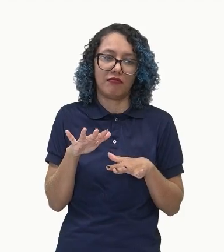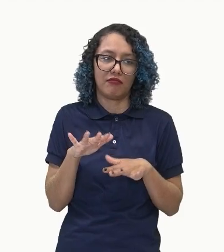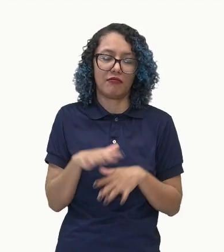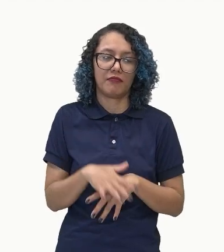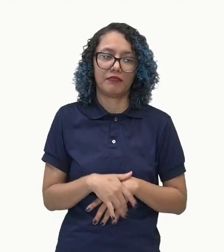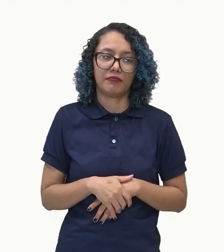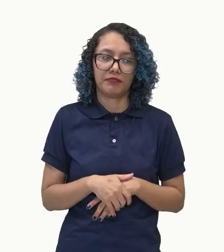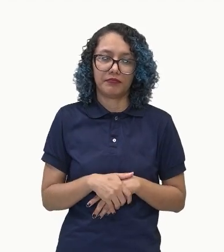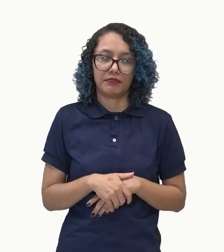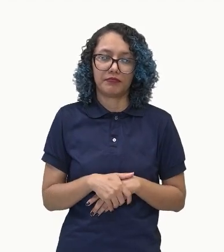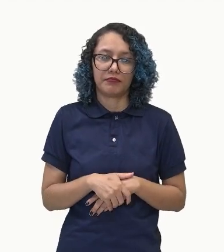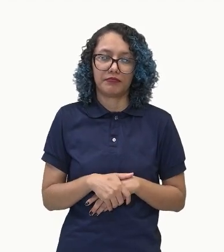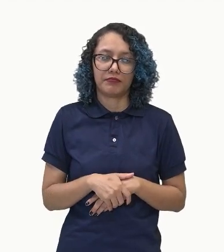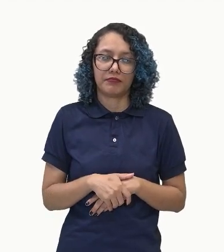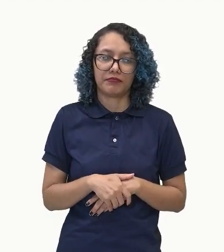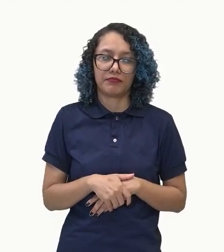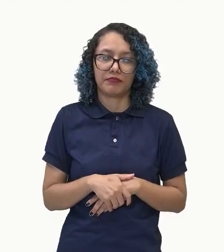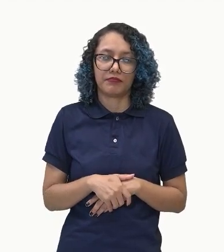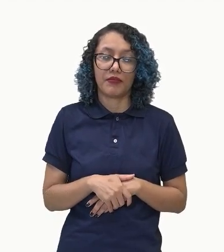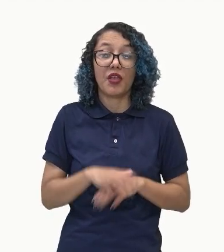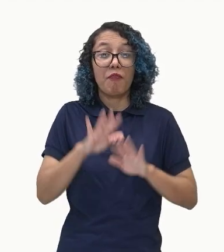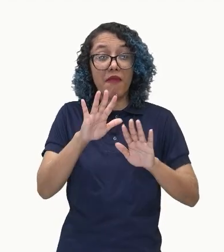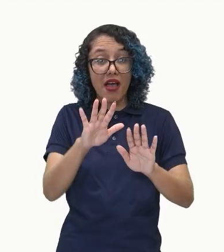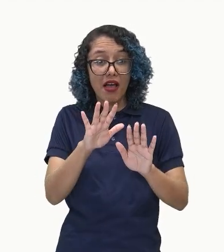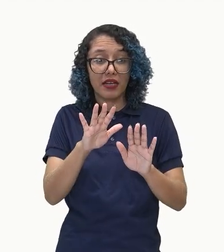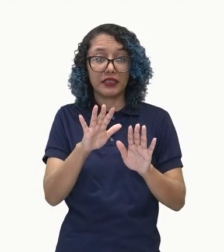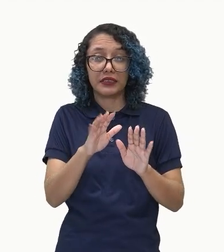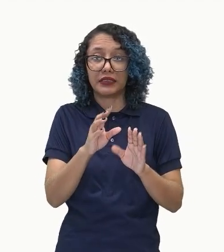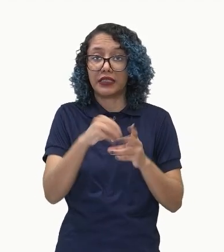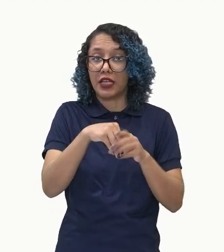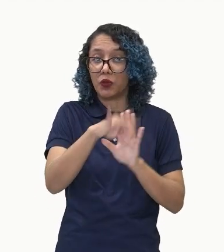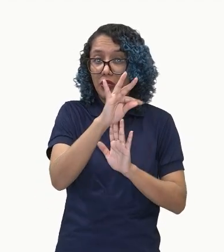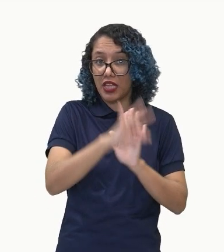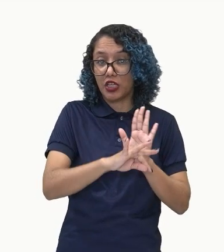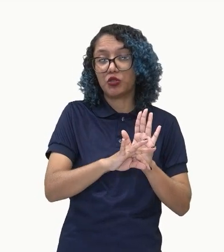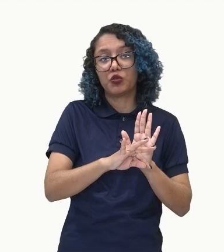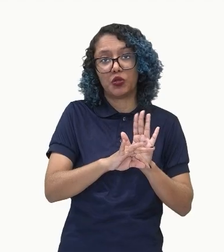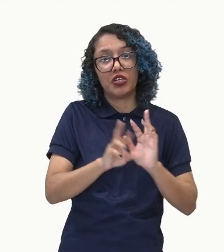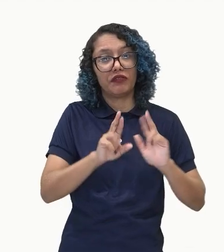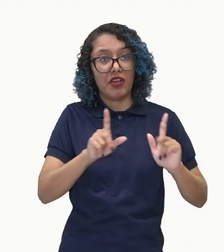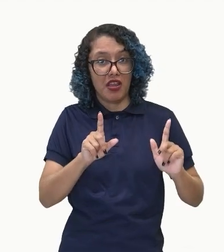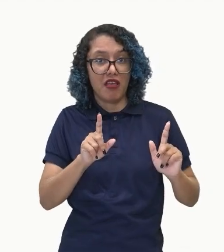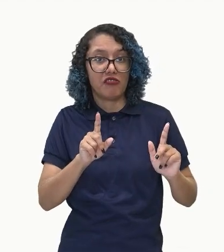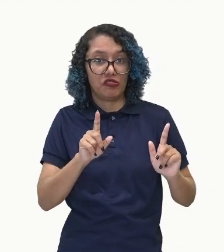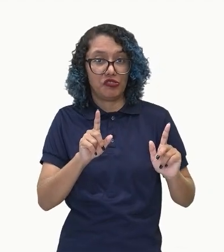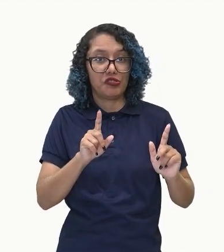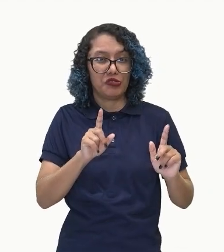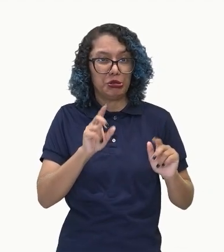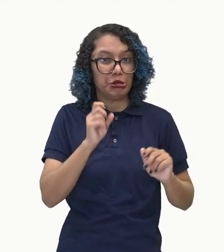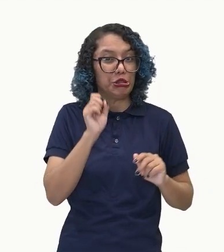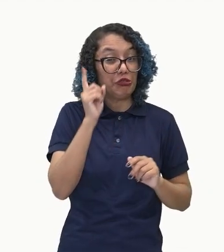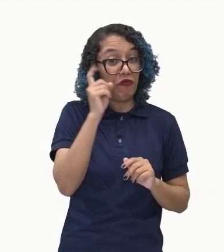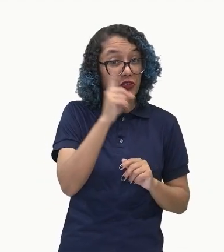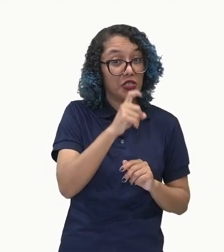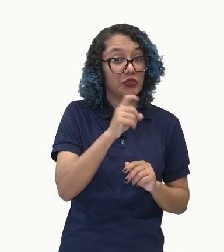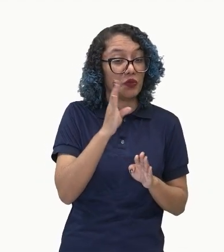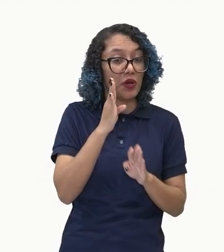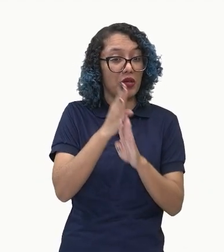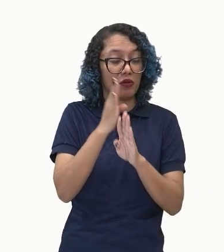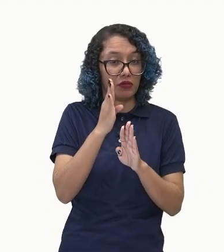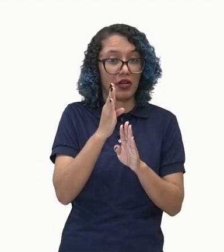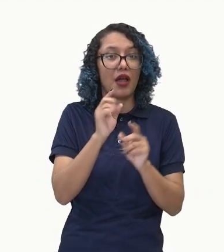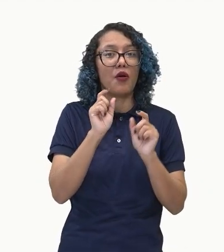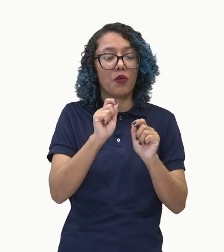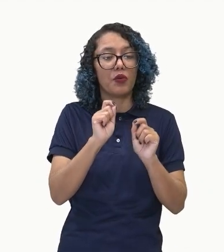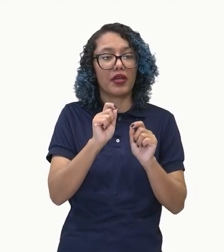Portanto, dificilmente vocês vão ver uma abreviação num texto, né? Normalmente vai ter a escrita por extenso.